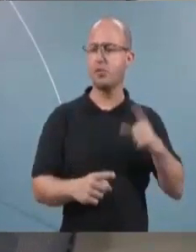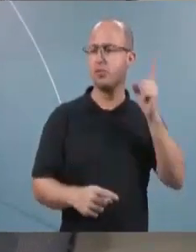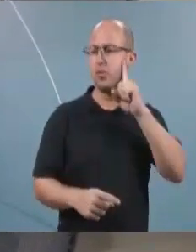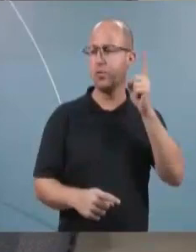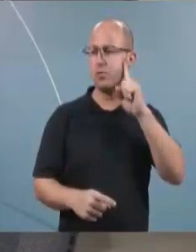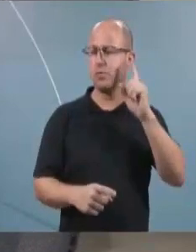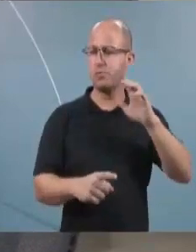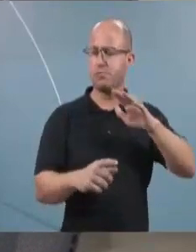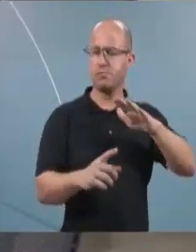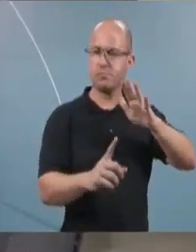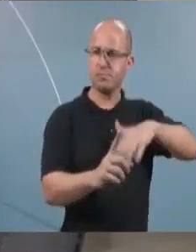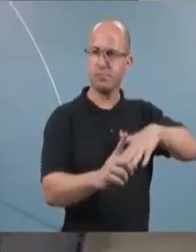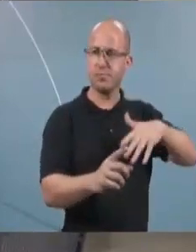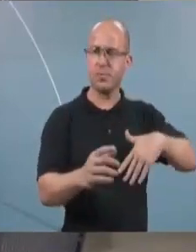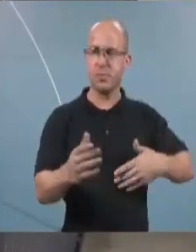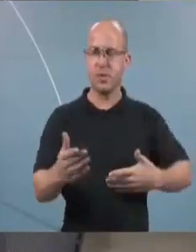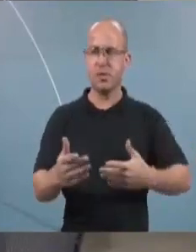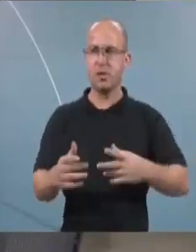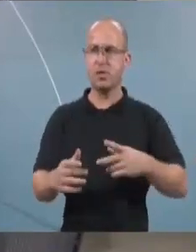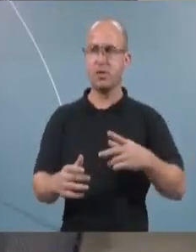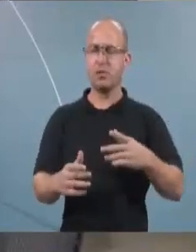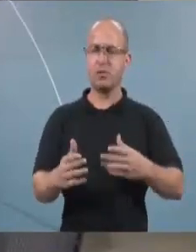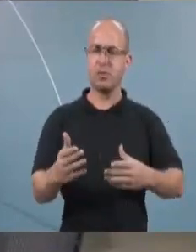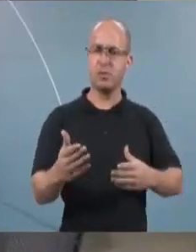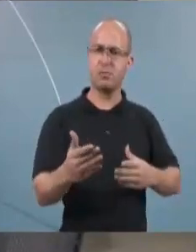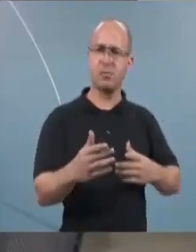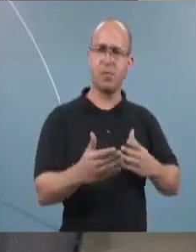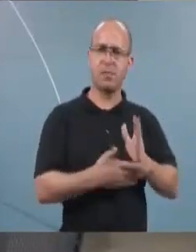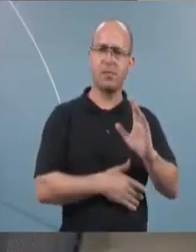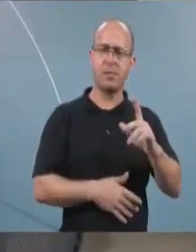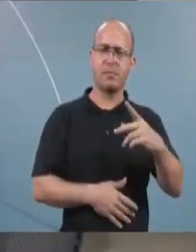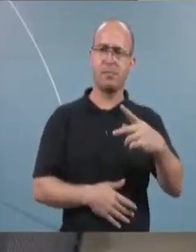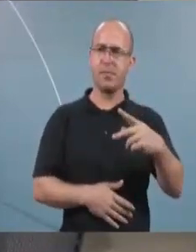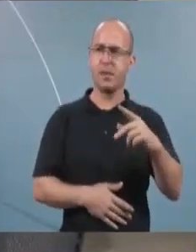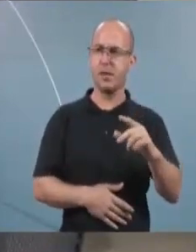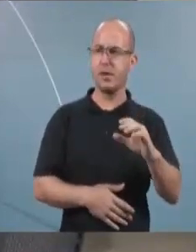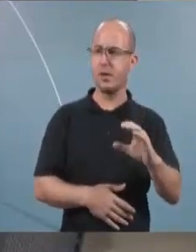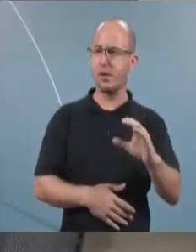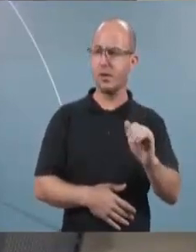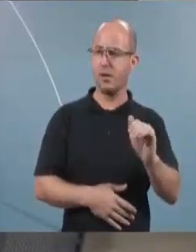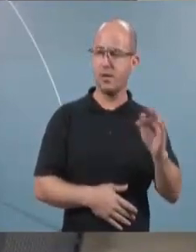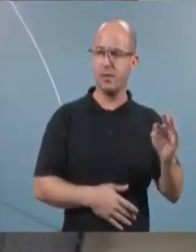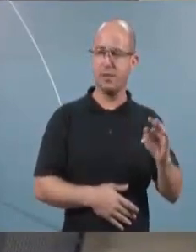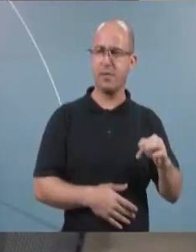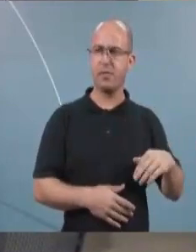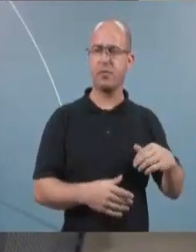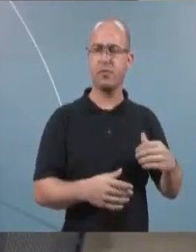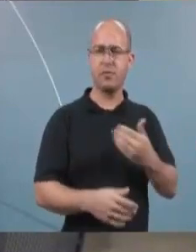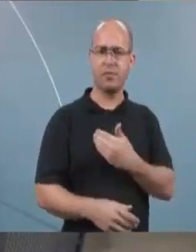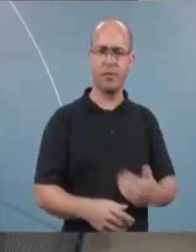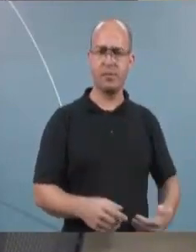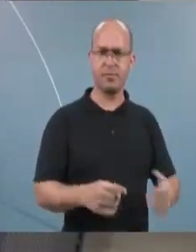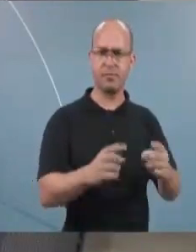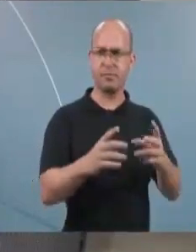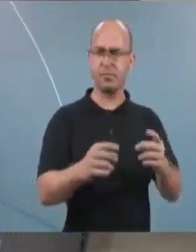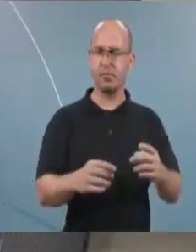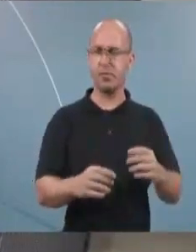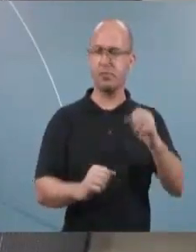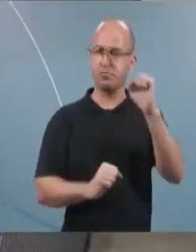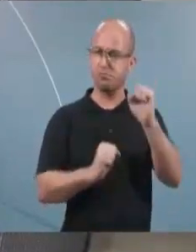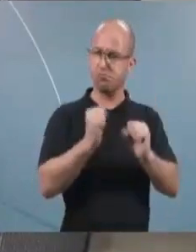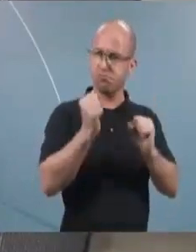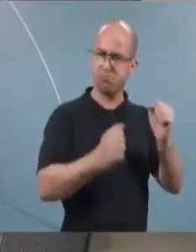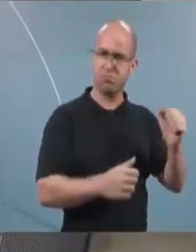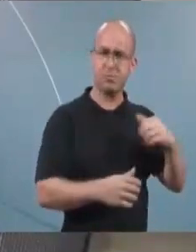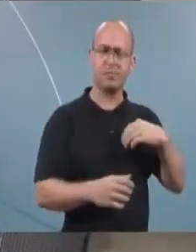dias quando a gente aprova a lei do pcfs pro MST vender pro Governo do Estado as cooperativas do